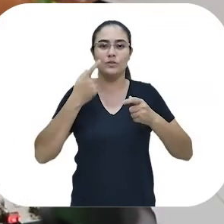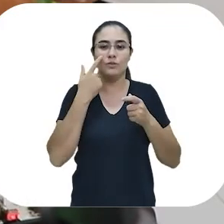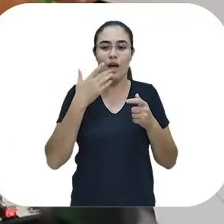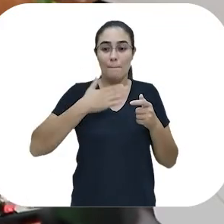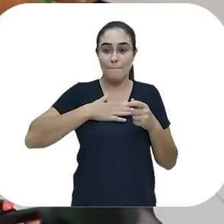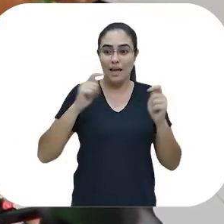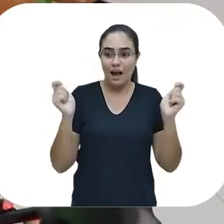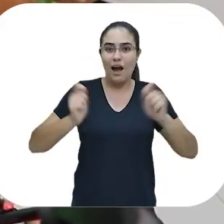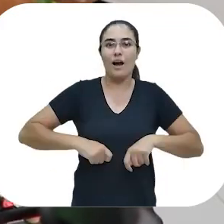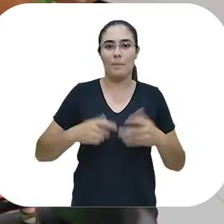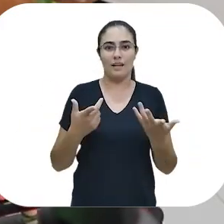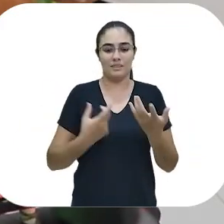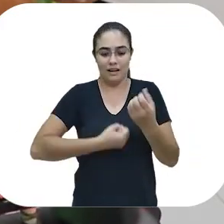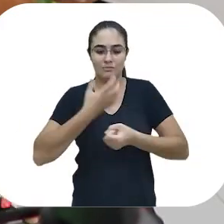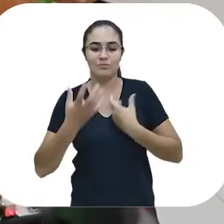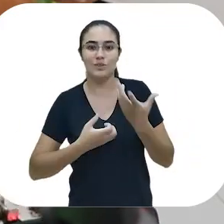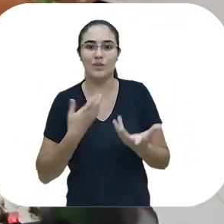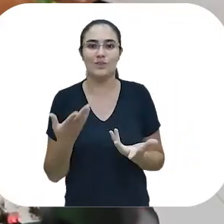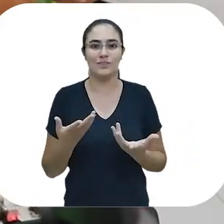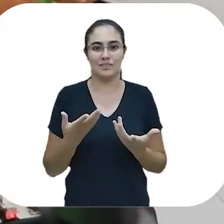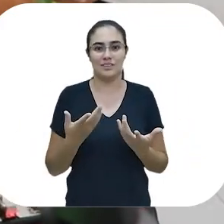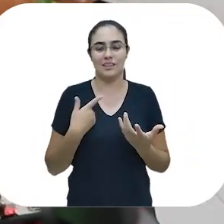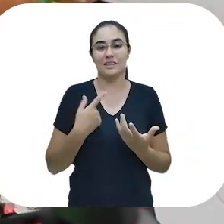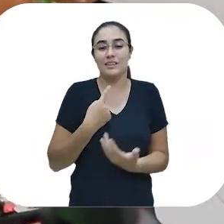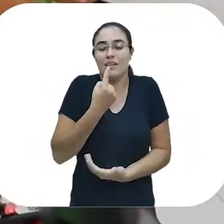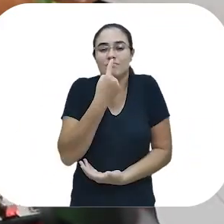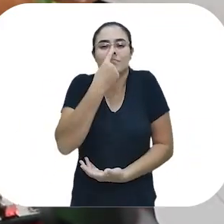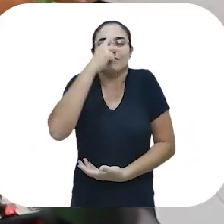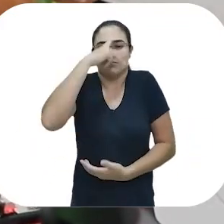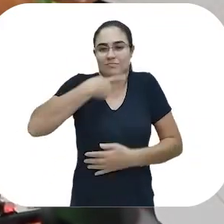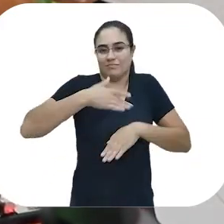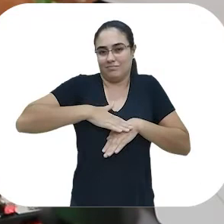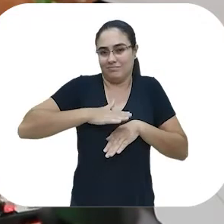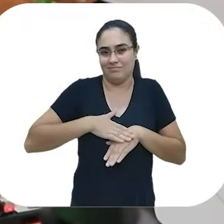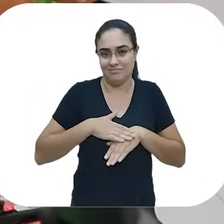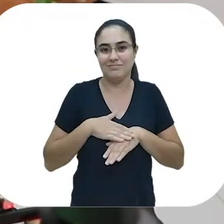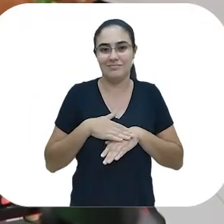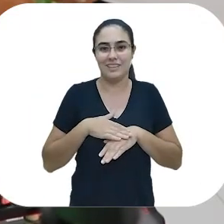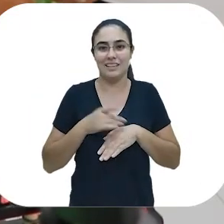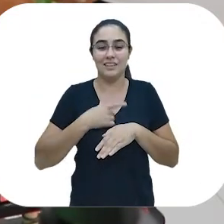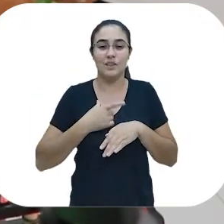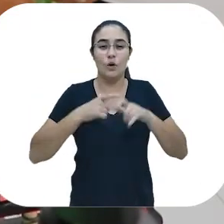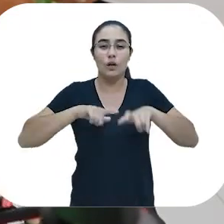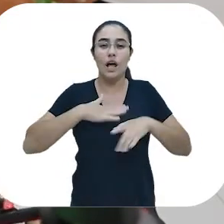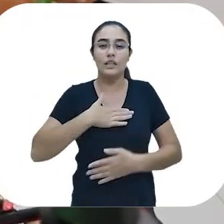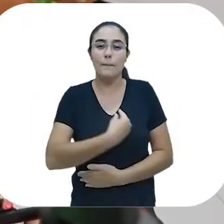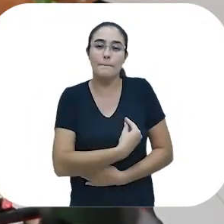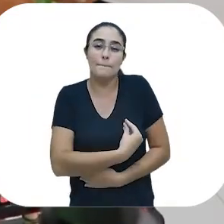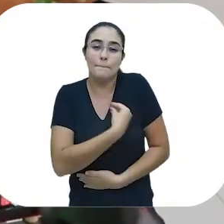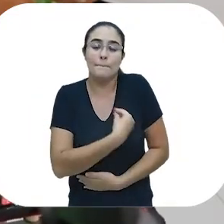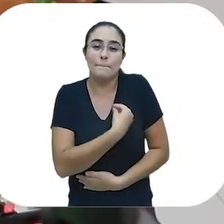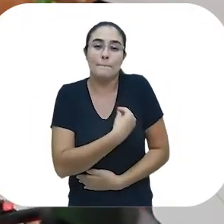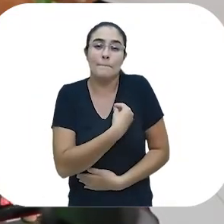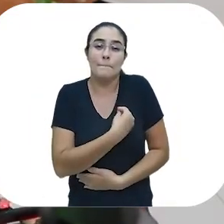minha capacidade de estar mais íntima comigo mesma, né? De ter um lugar na minha vida que ele é exclusivamente meu